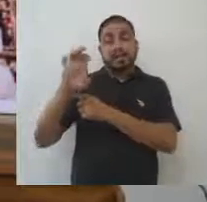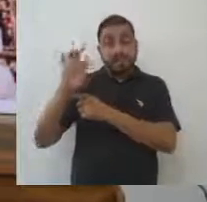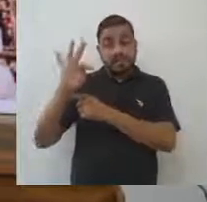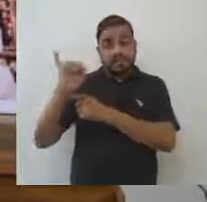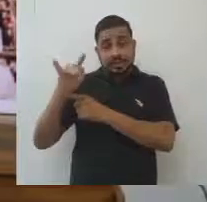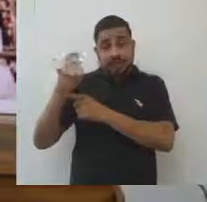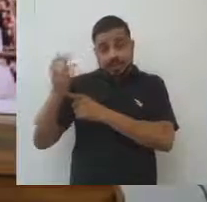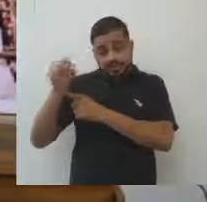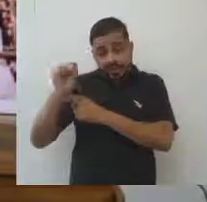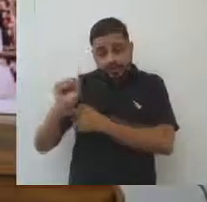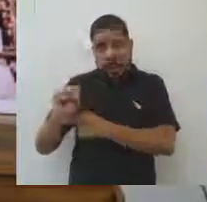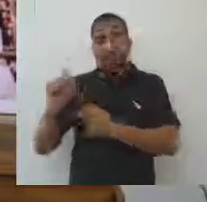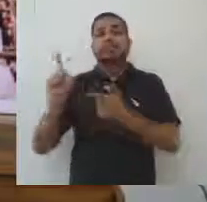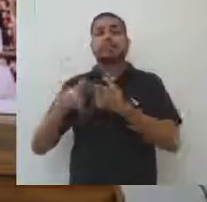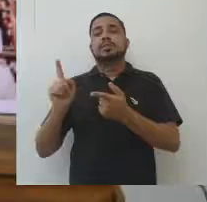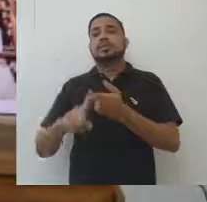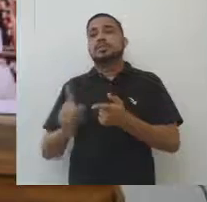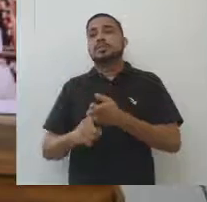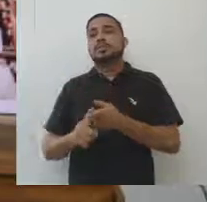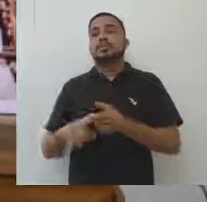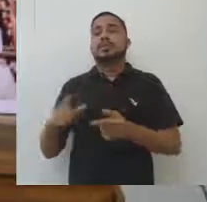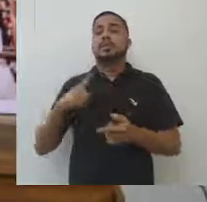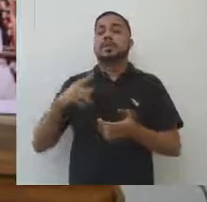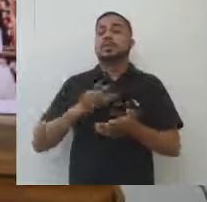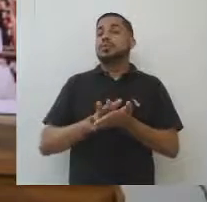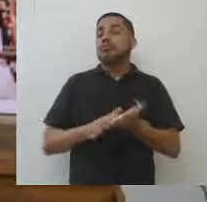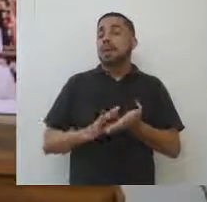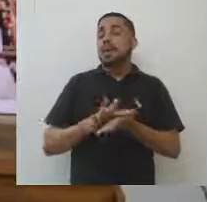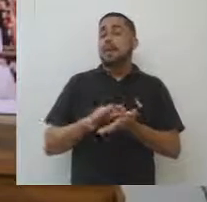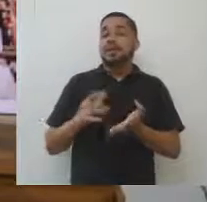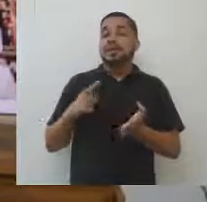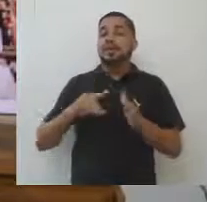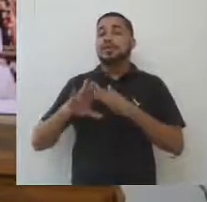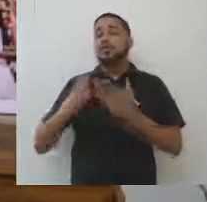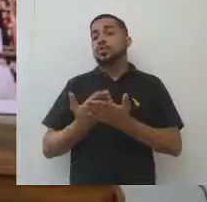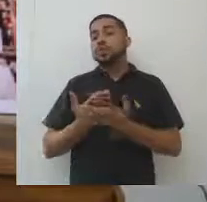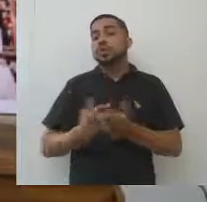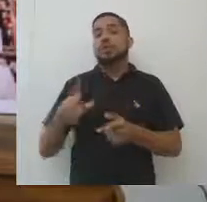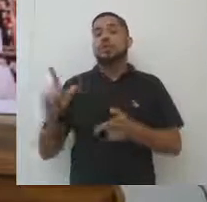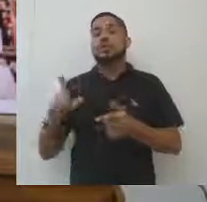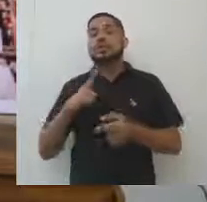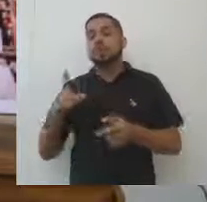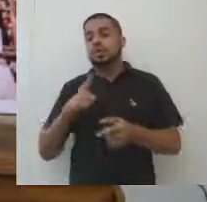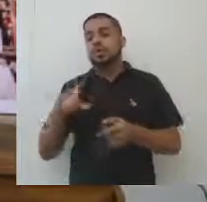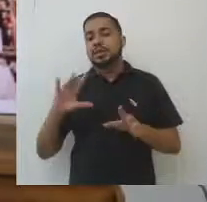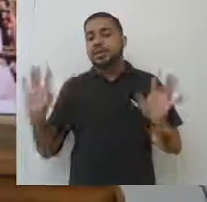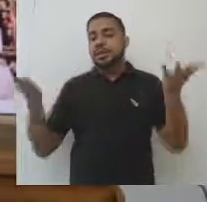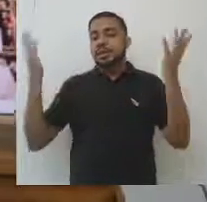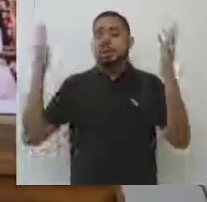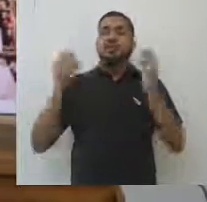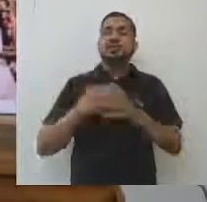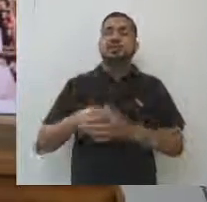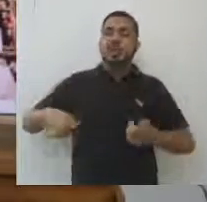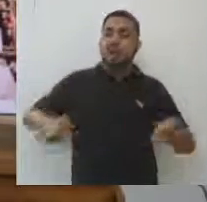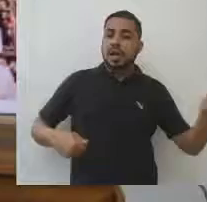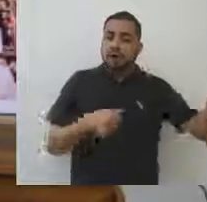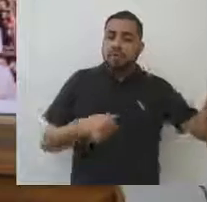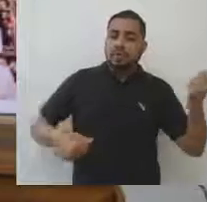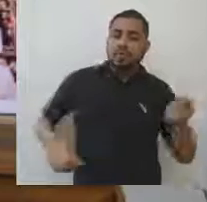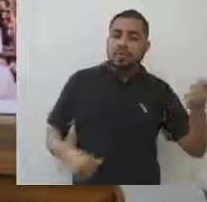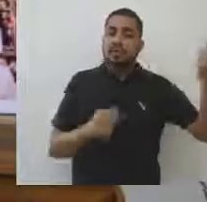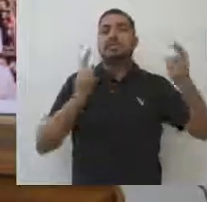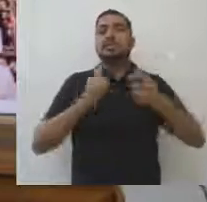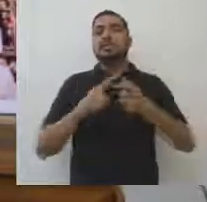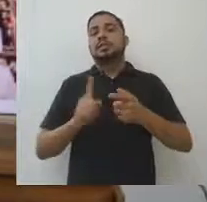atrelando também aqui no samba, a gente tem as escolas de samba daqui, os nossos Festival de Caboclinho, de